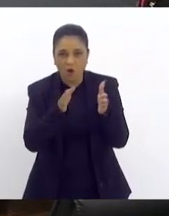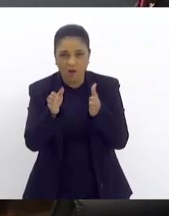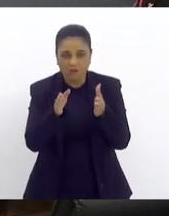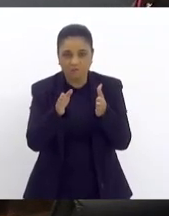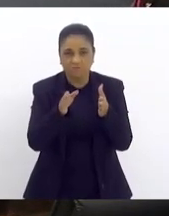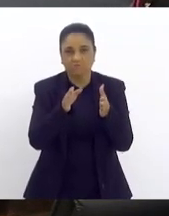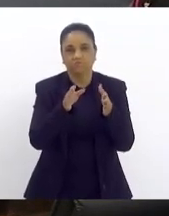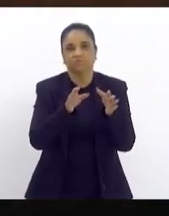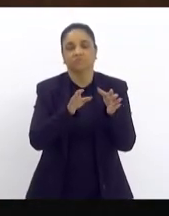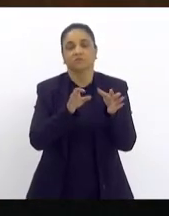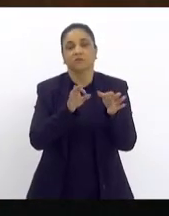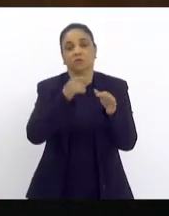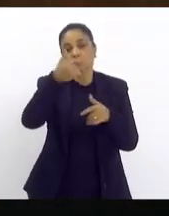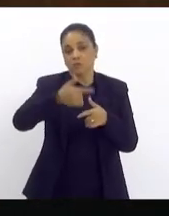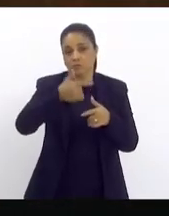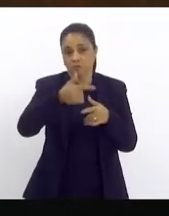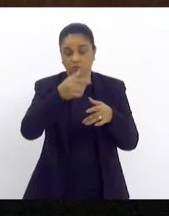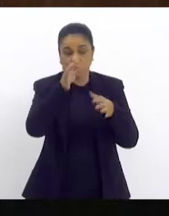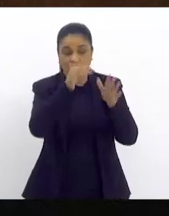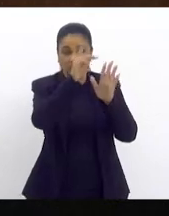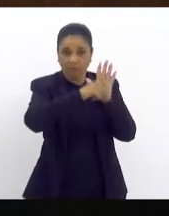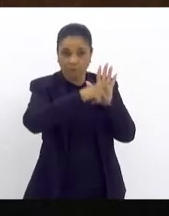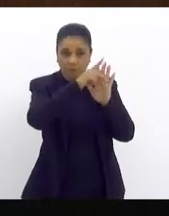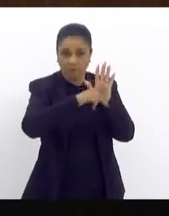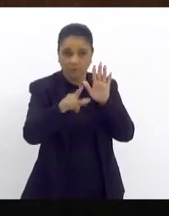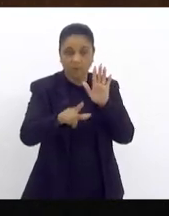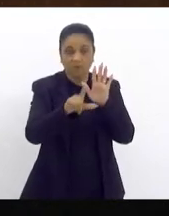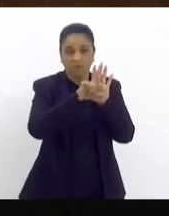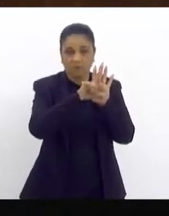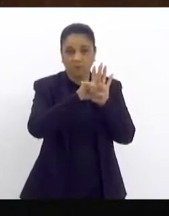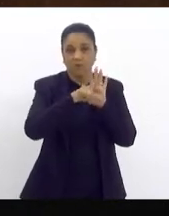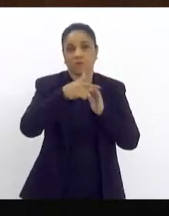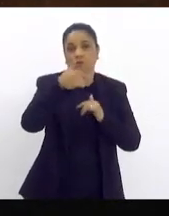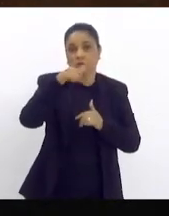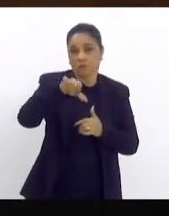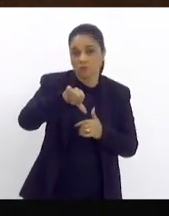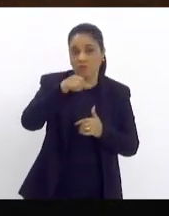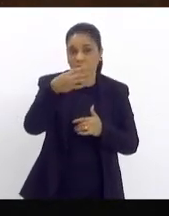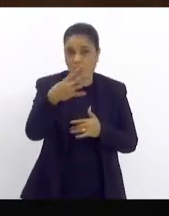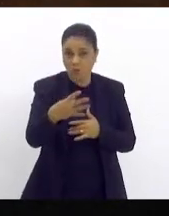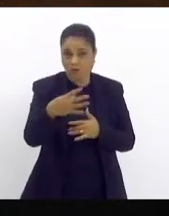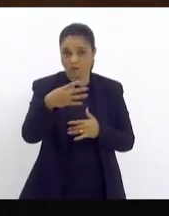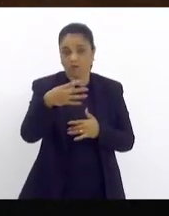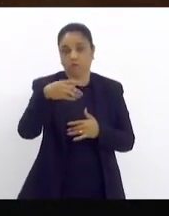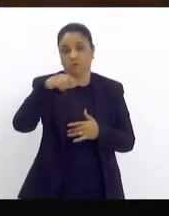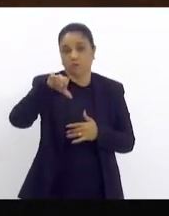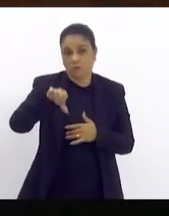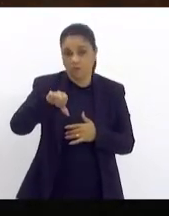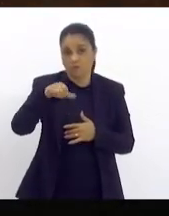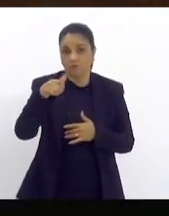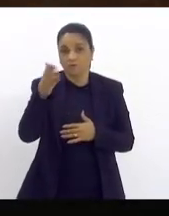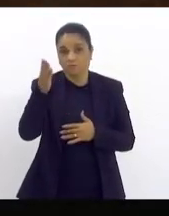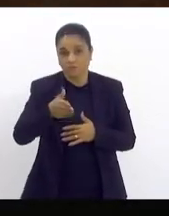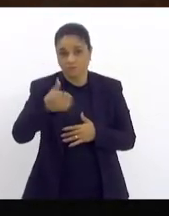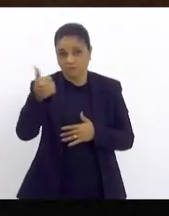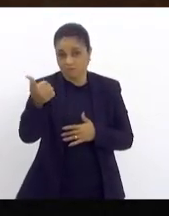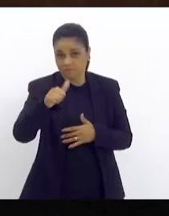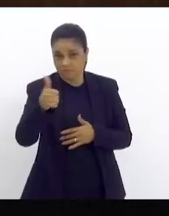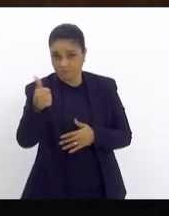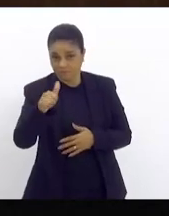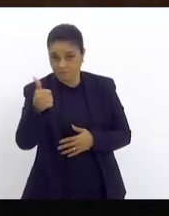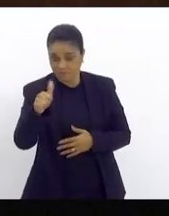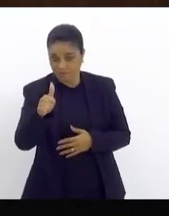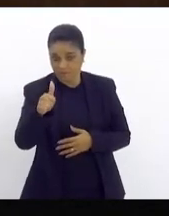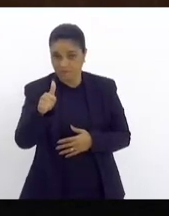relação ao segundo projeto de lei na pauta 949 de 2011 2011